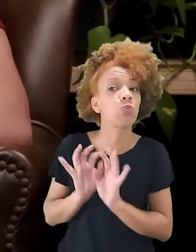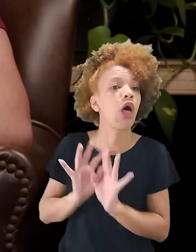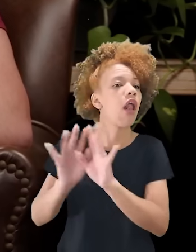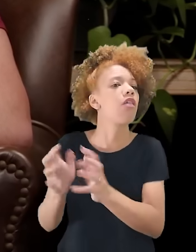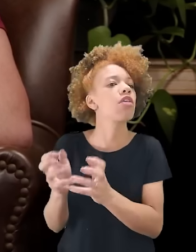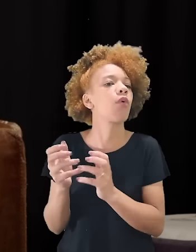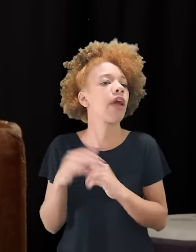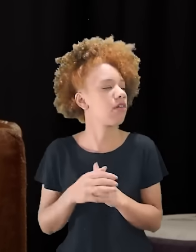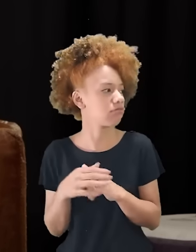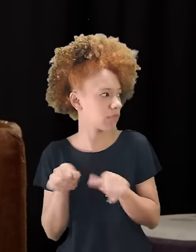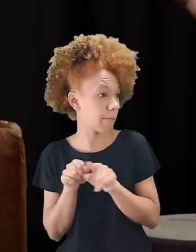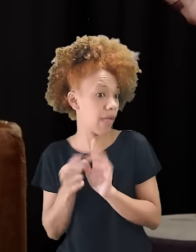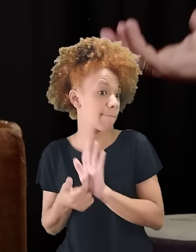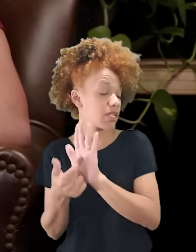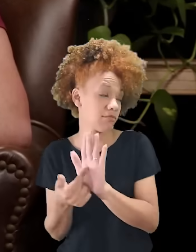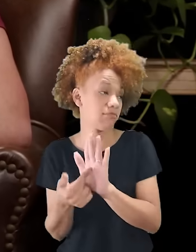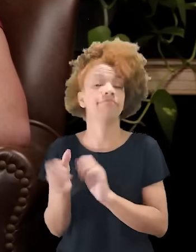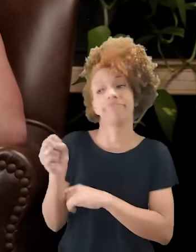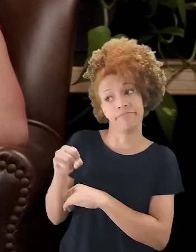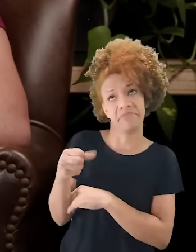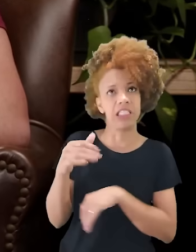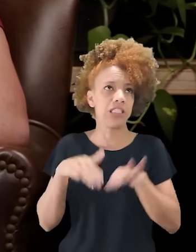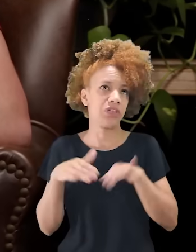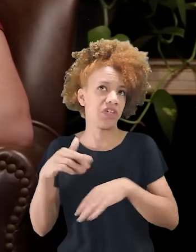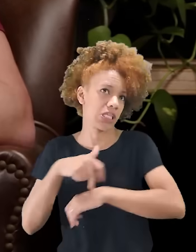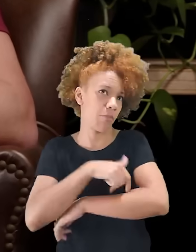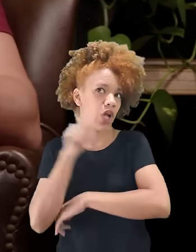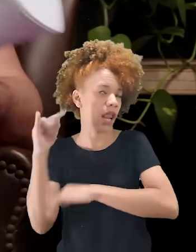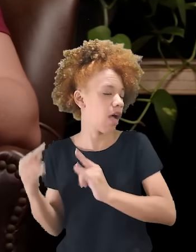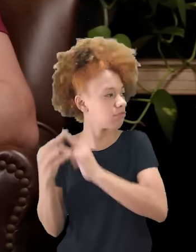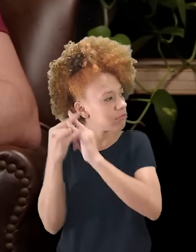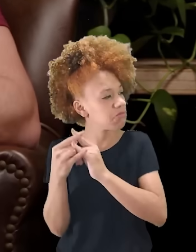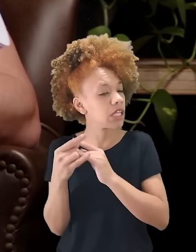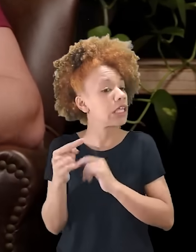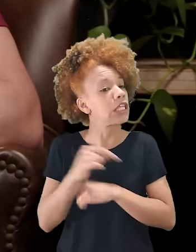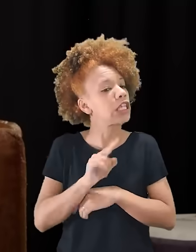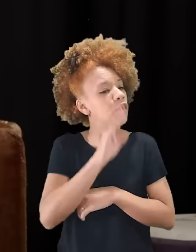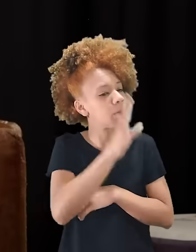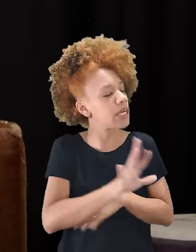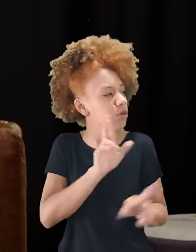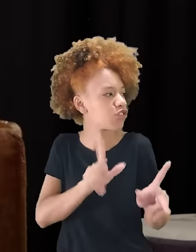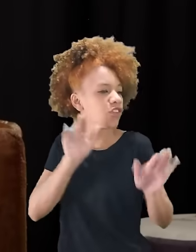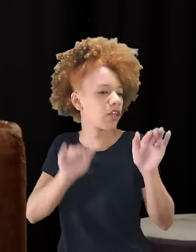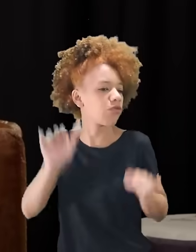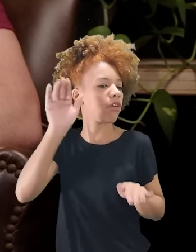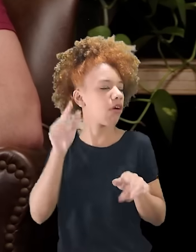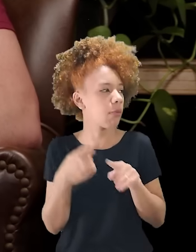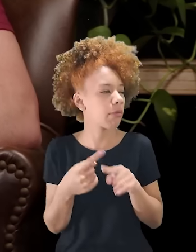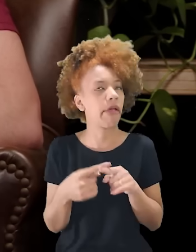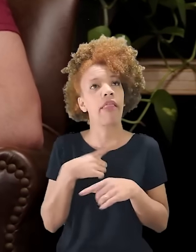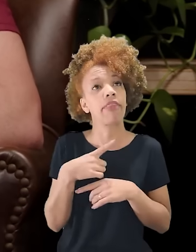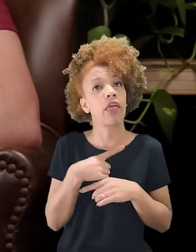quero que comentem sobre mim E aí talvez por isso que a a moda se torna muito grande na França e não sei lá eu no Brasil é porque tem uma coisa do